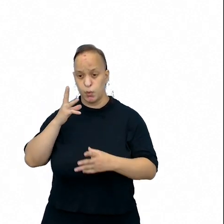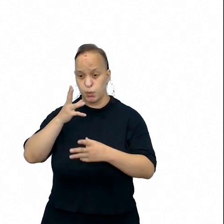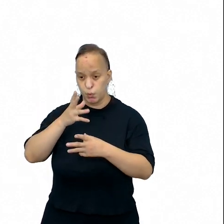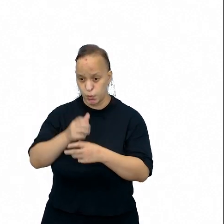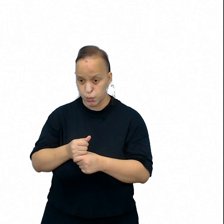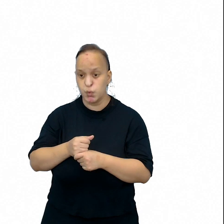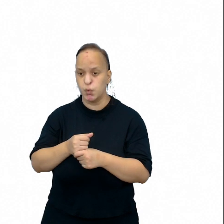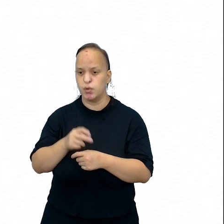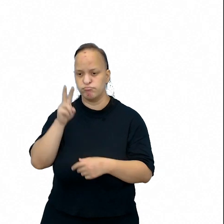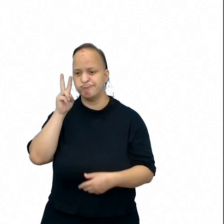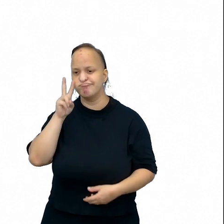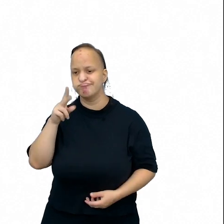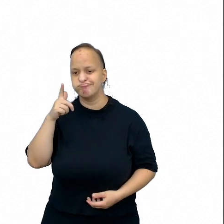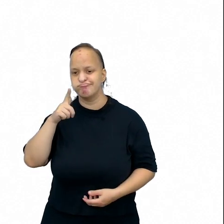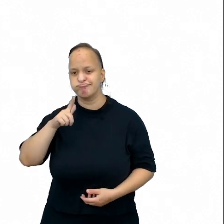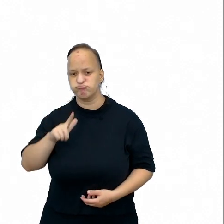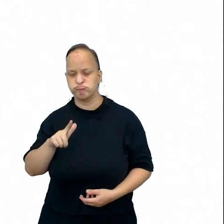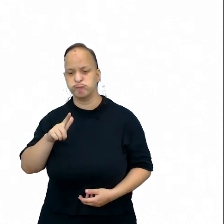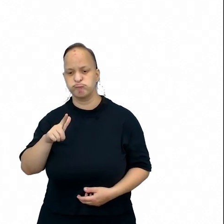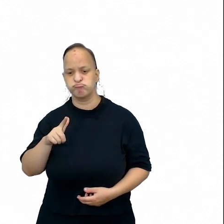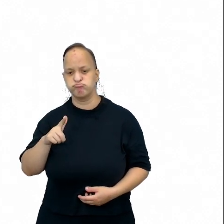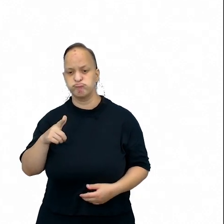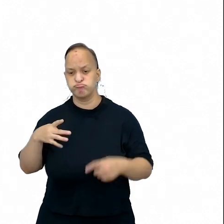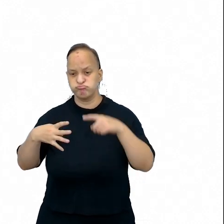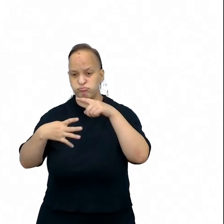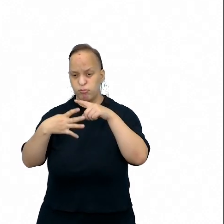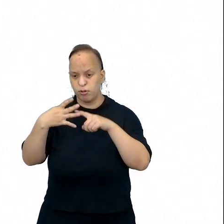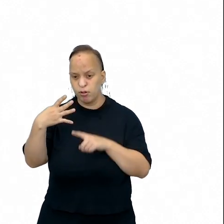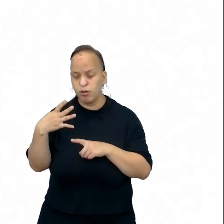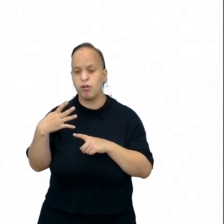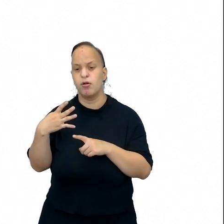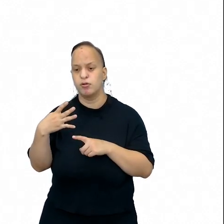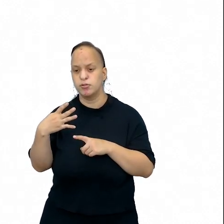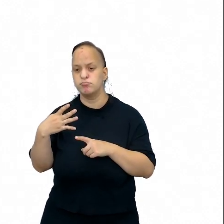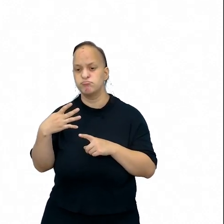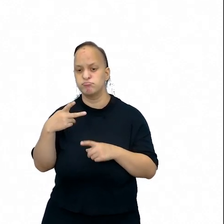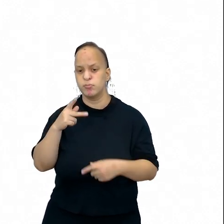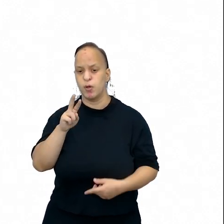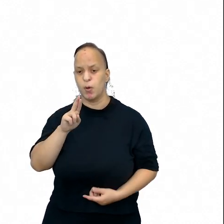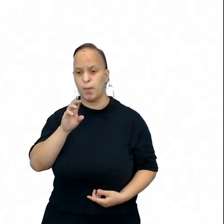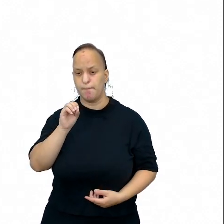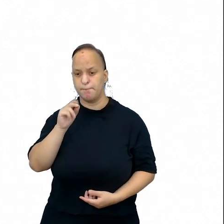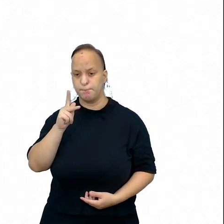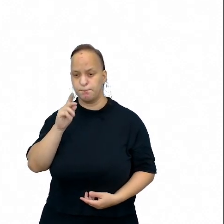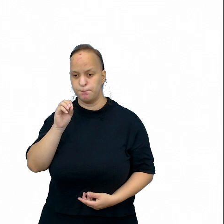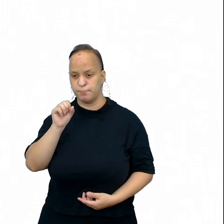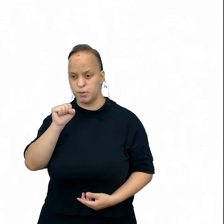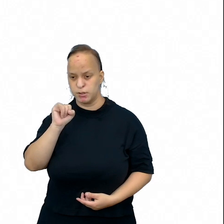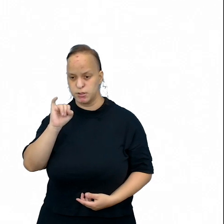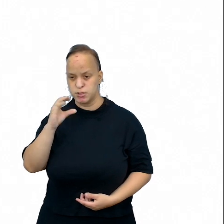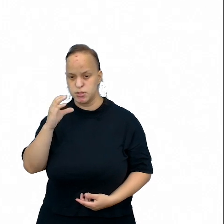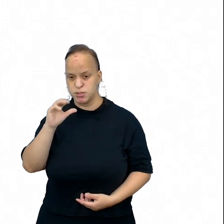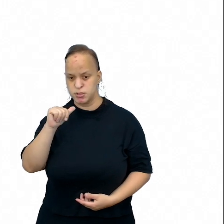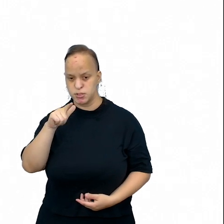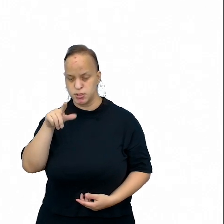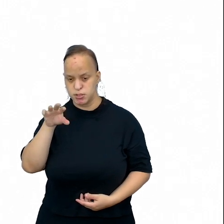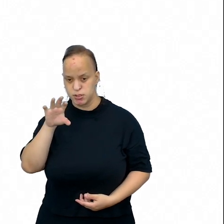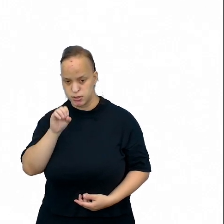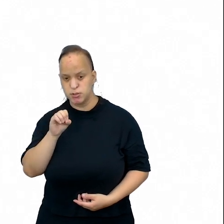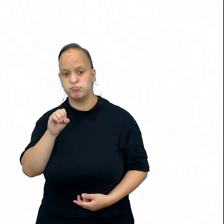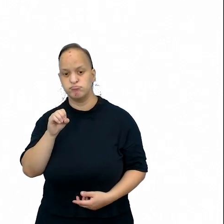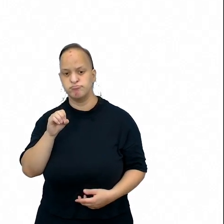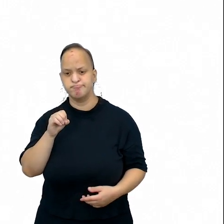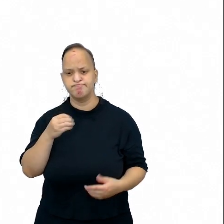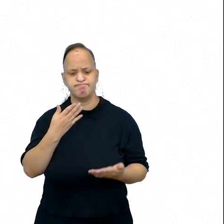vamos apresentar o conjunto de aulas que são proposições, né, as proposições dessa 4, e analisar a